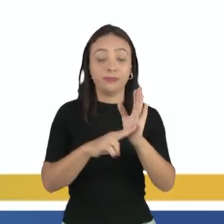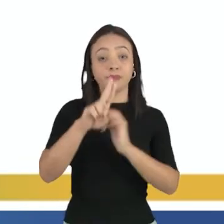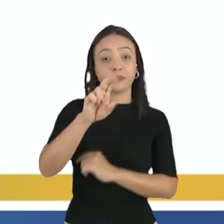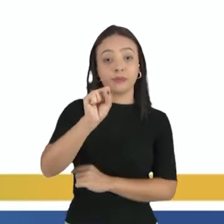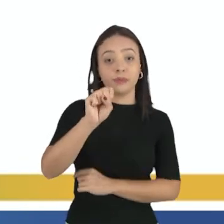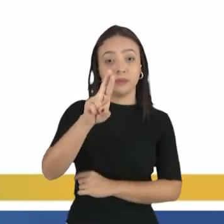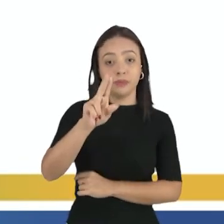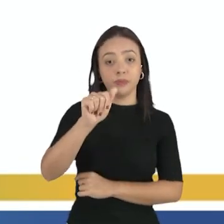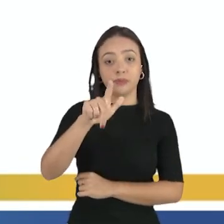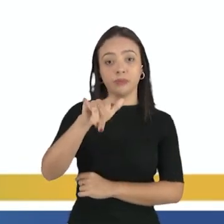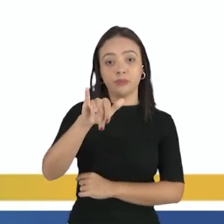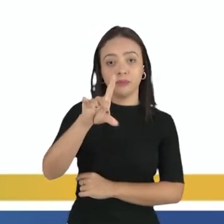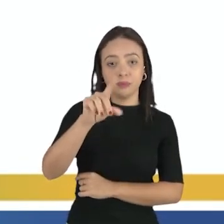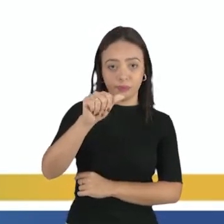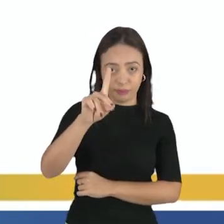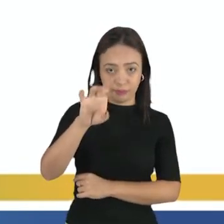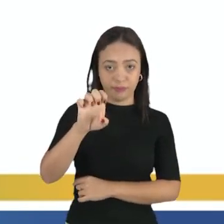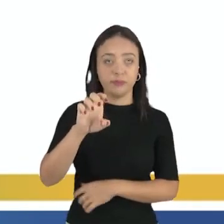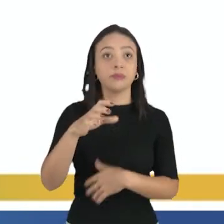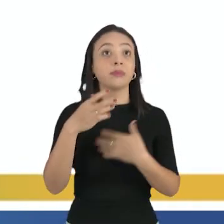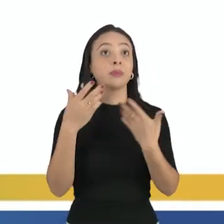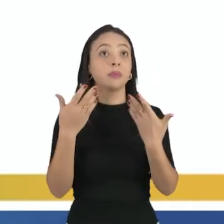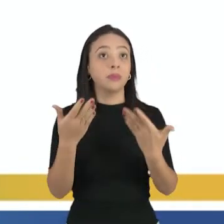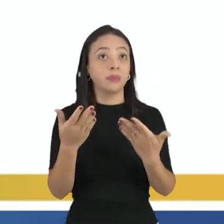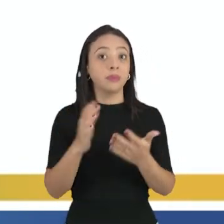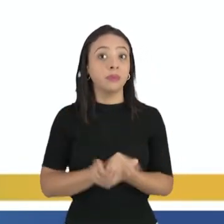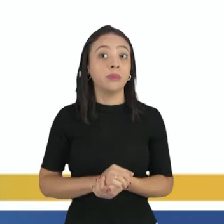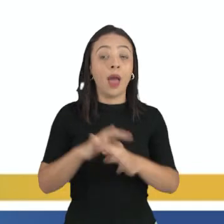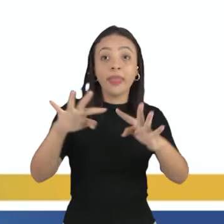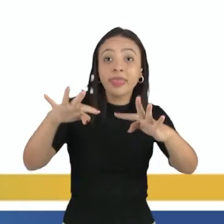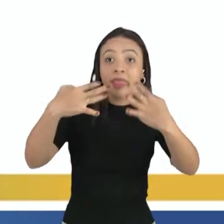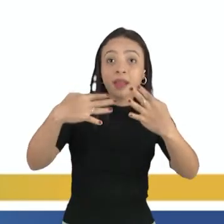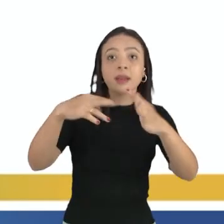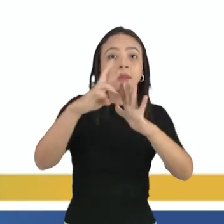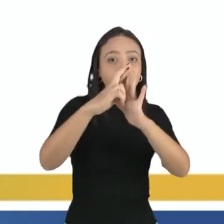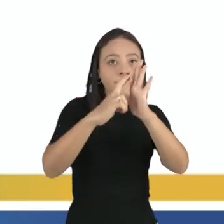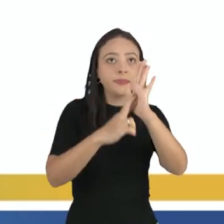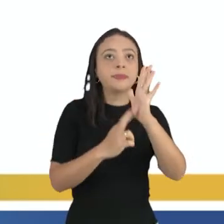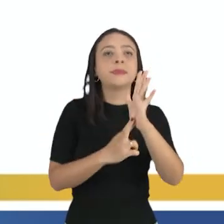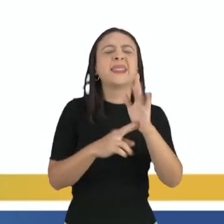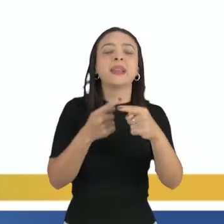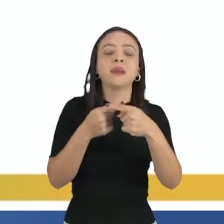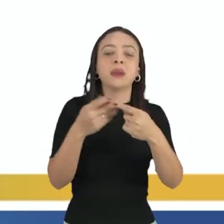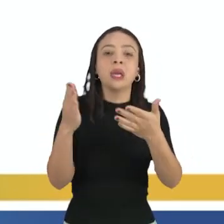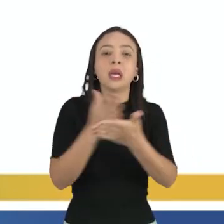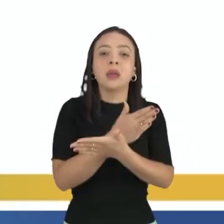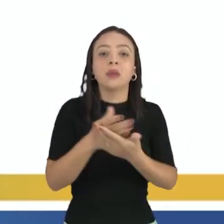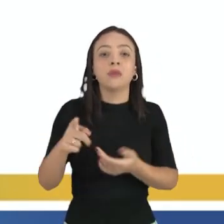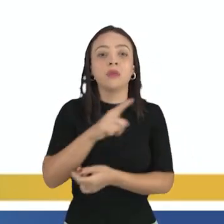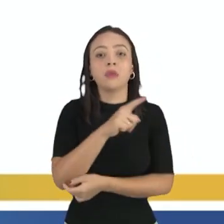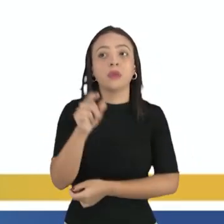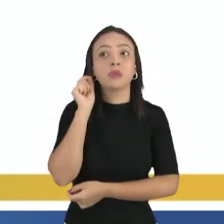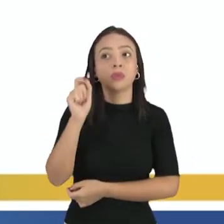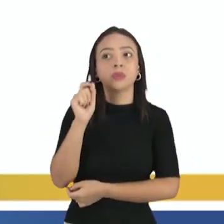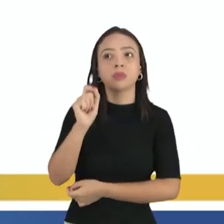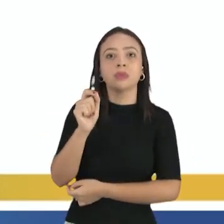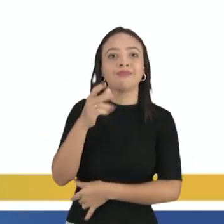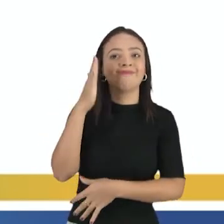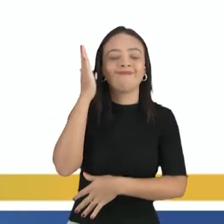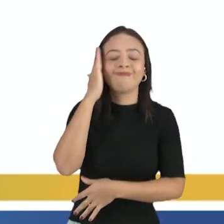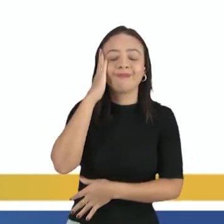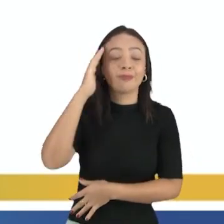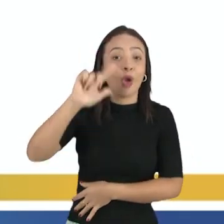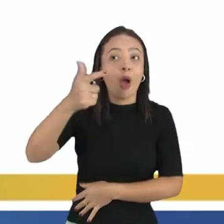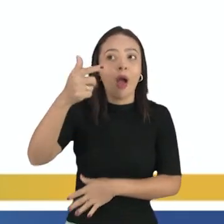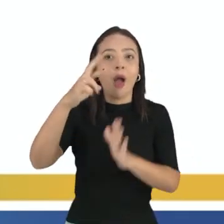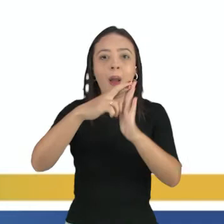de usualidade. Galera, foquem nessa regra, porque muitas vezes você cai, sabe todas as